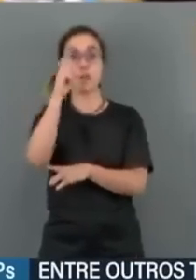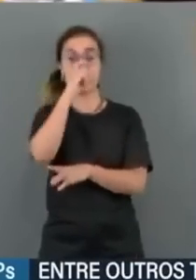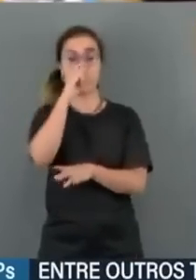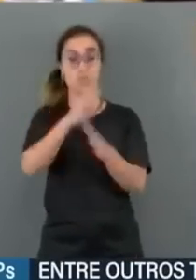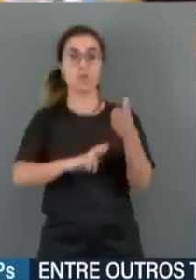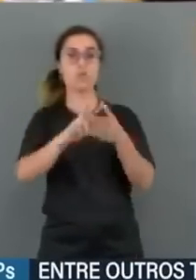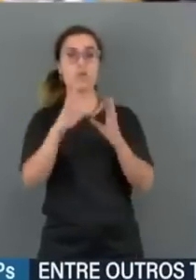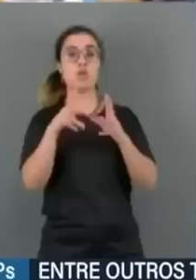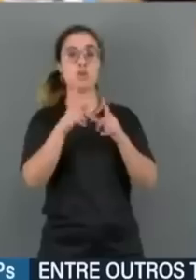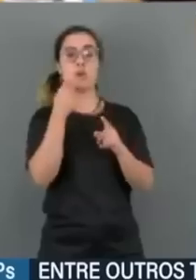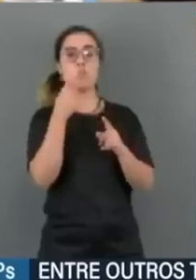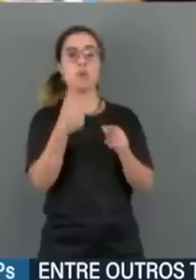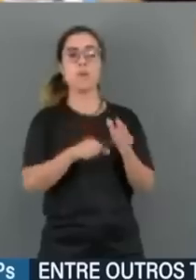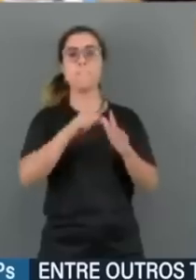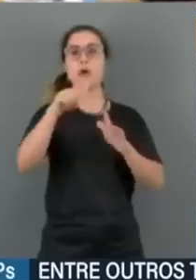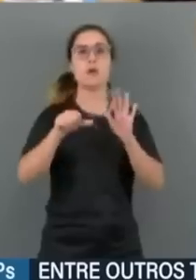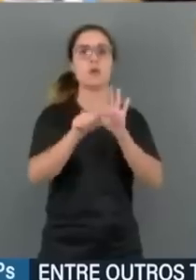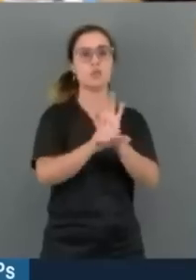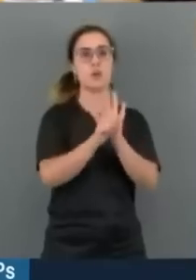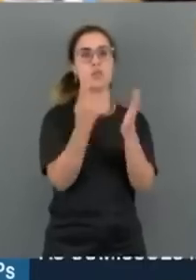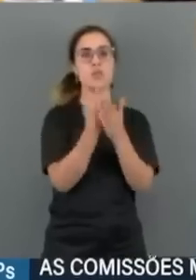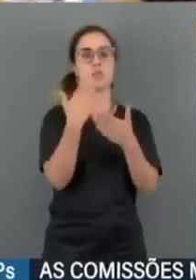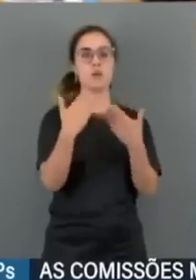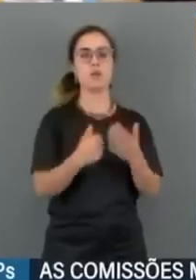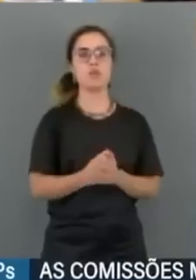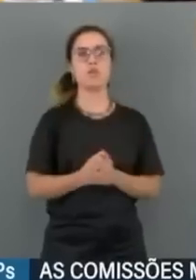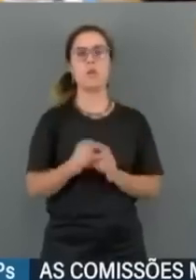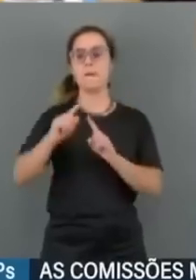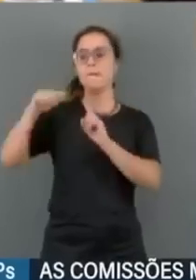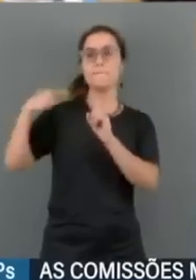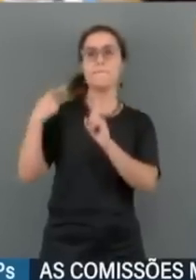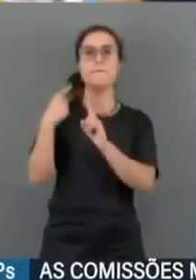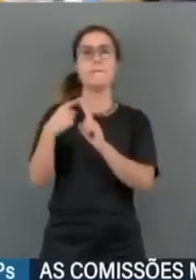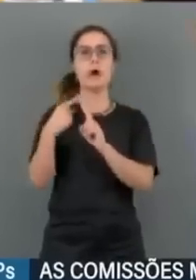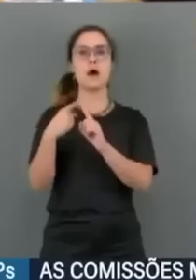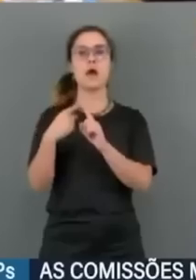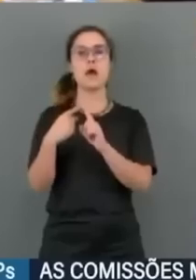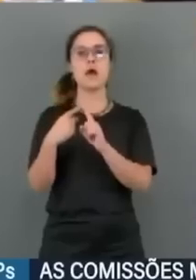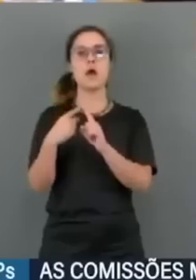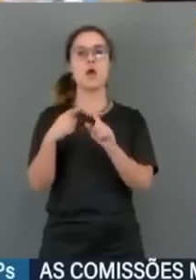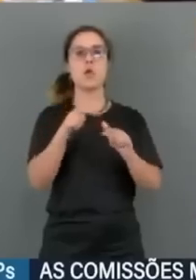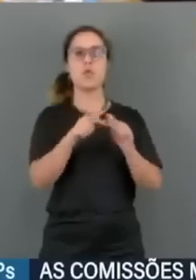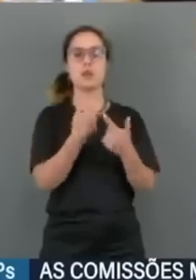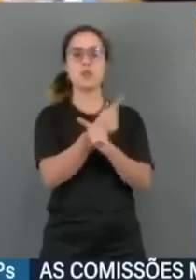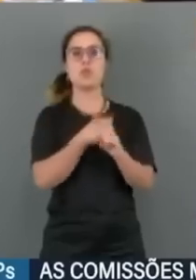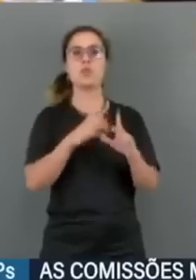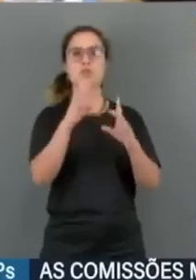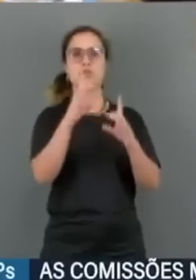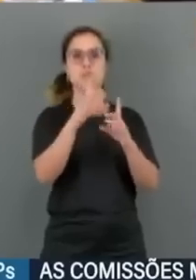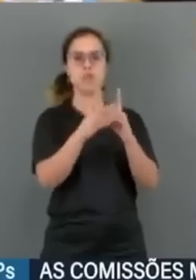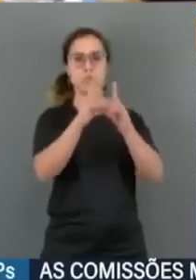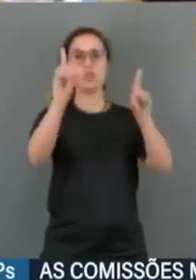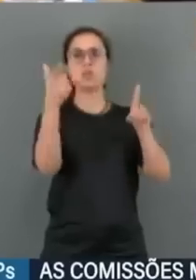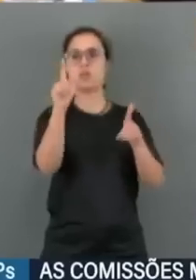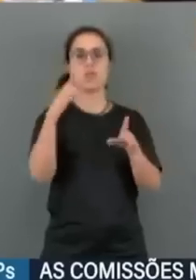mundo falou que foi o maior crime que aconteceu na história do país, que foi o maior ato antidemocrático que aconteceu no país. Aí quem fala isso não quer